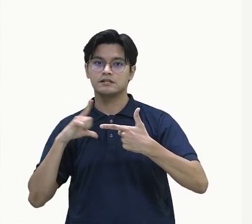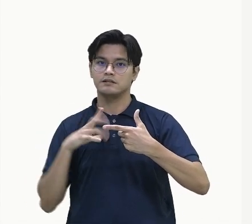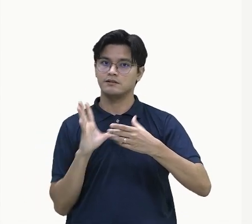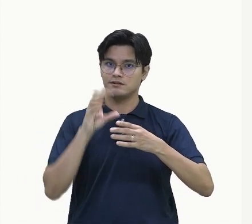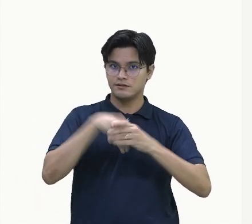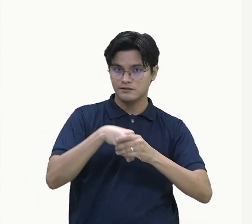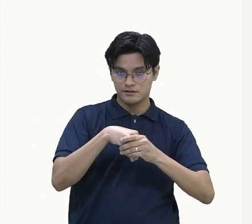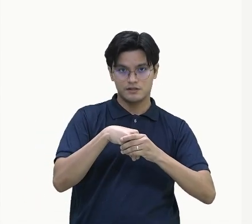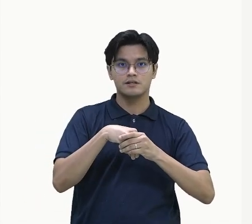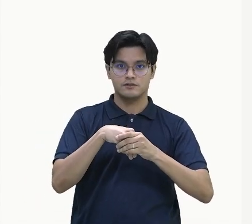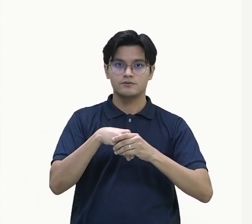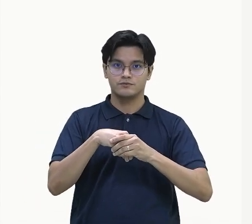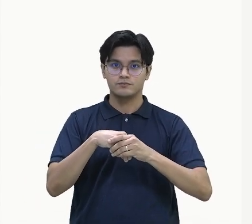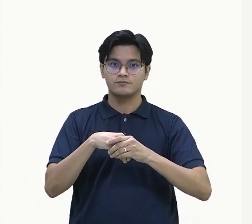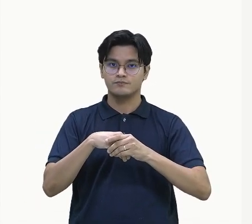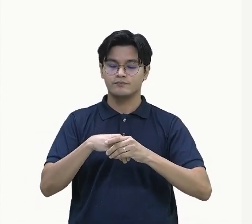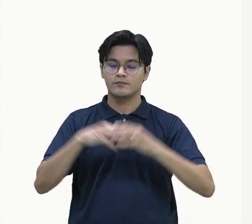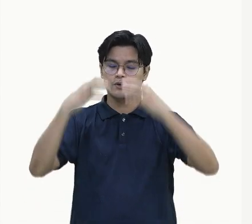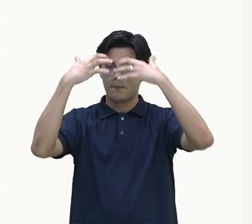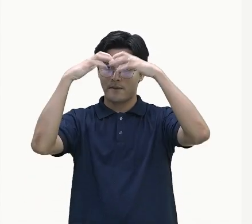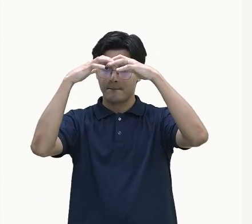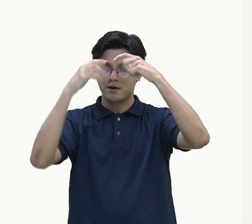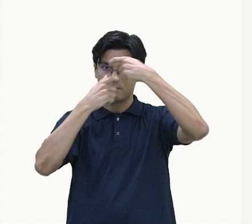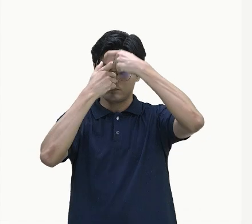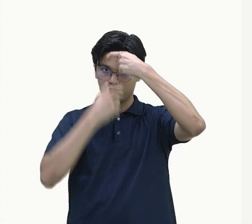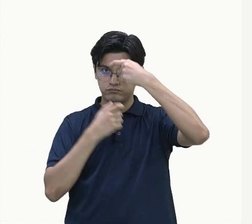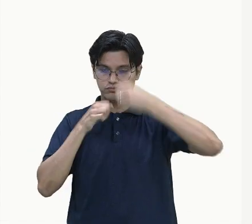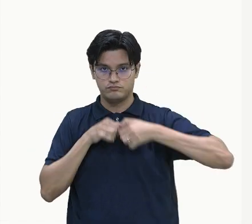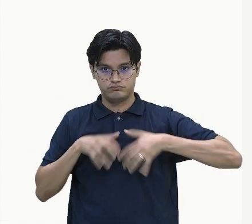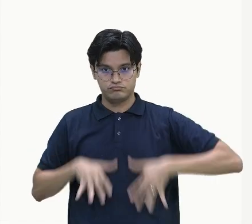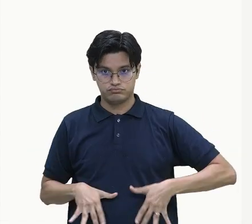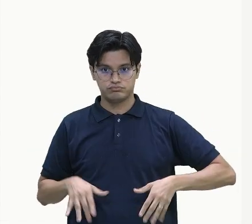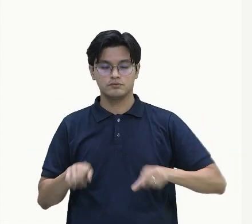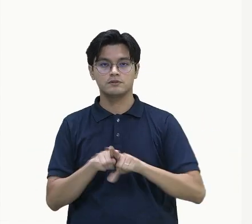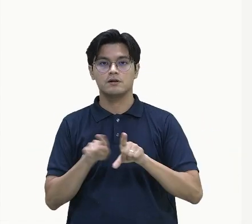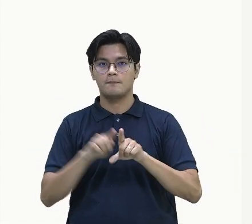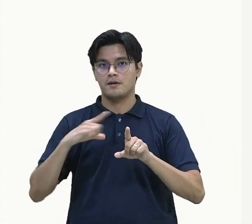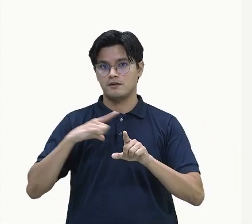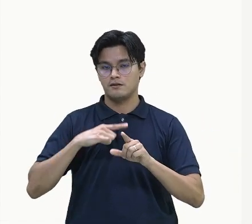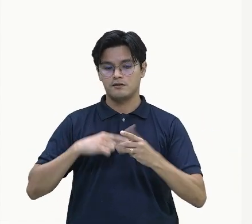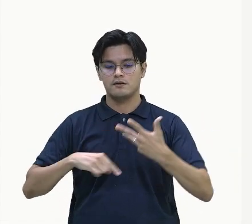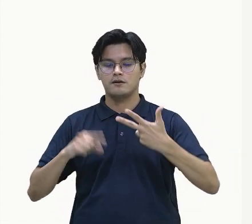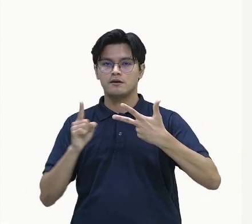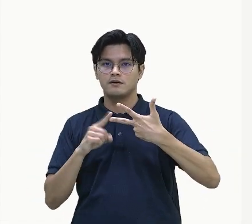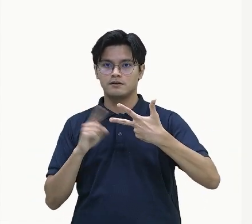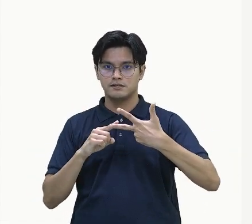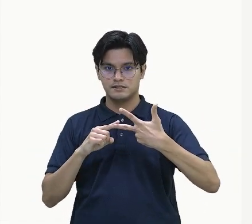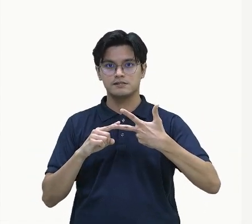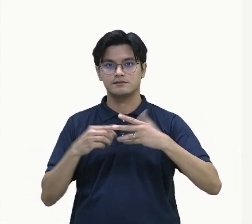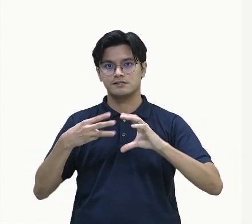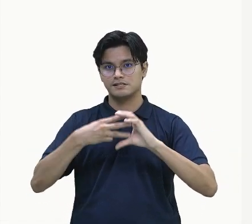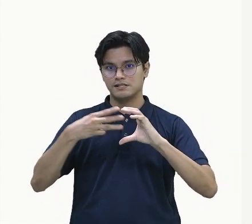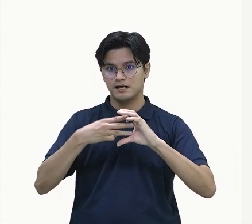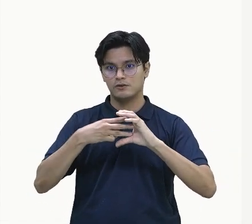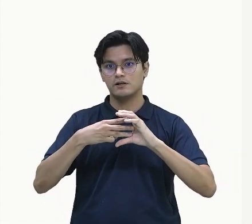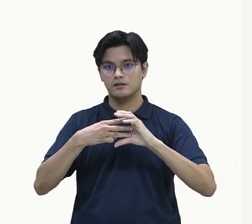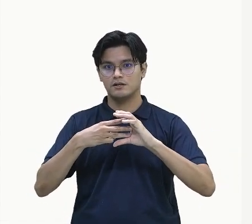SNC, e as células de Schwann, que fazem parte do sistema nervoso periférico,